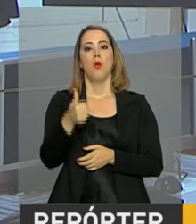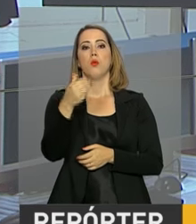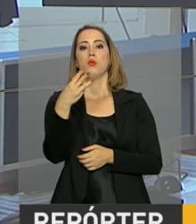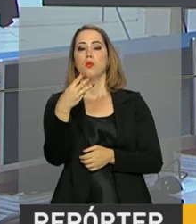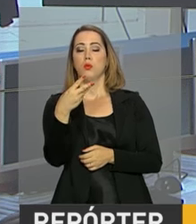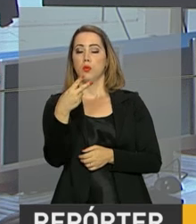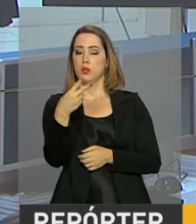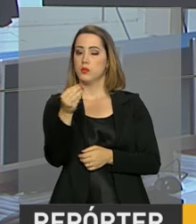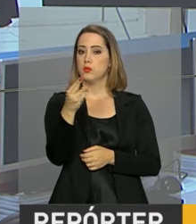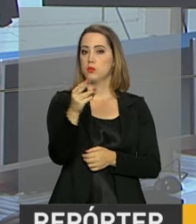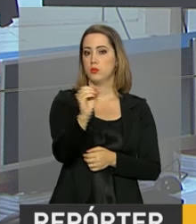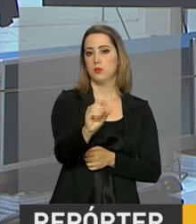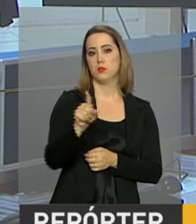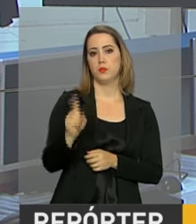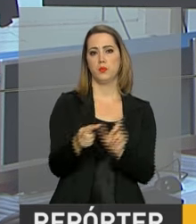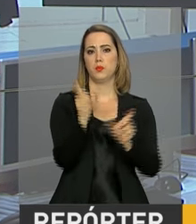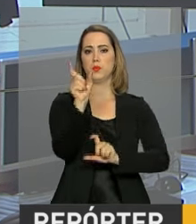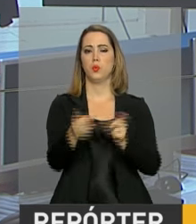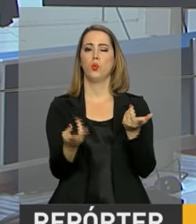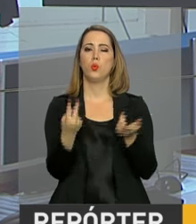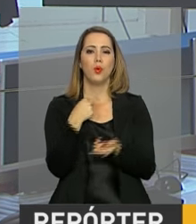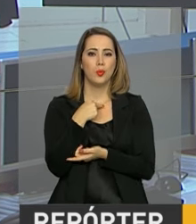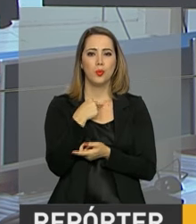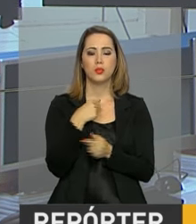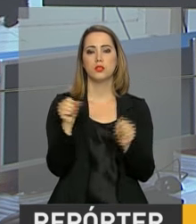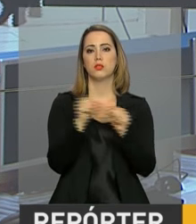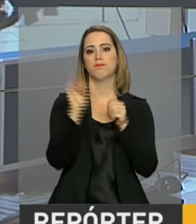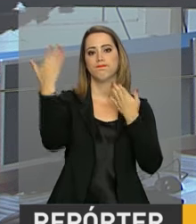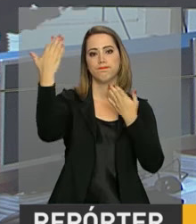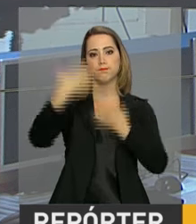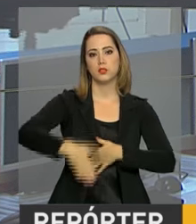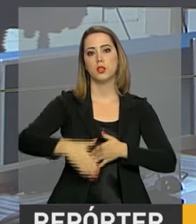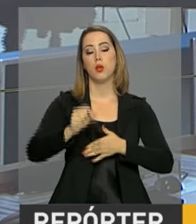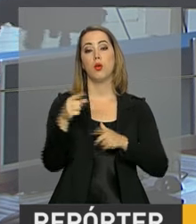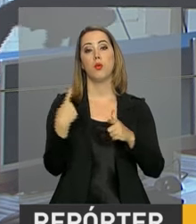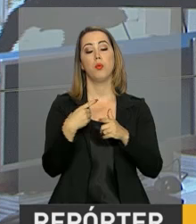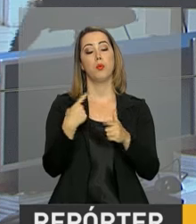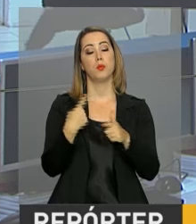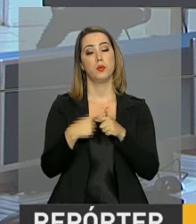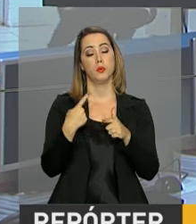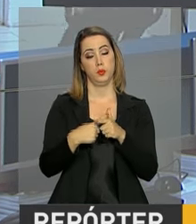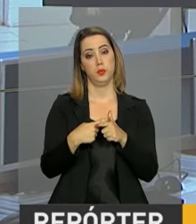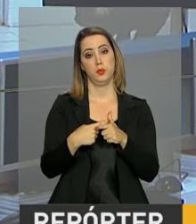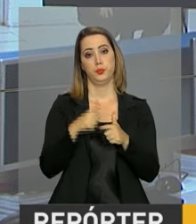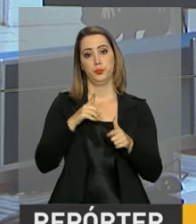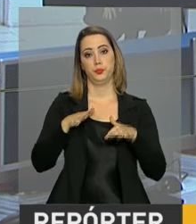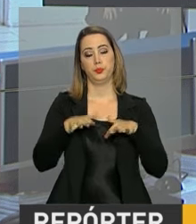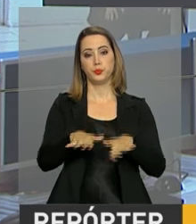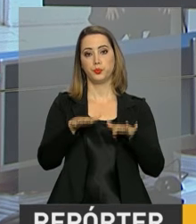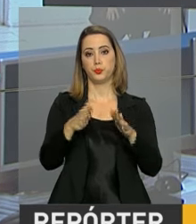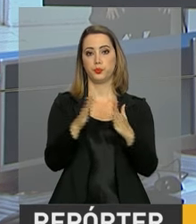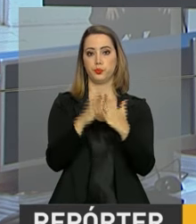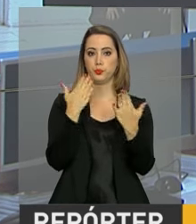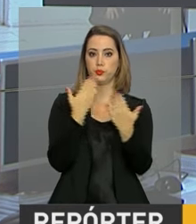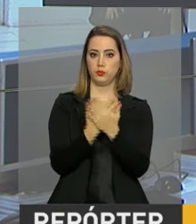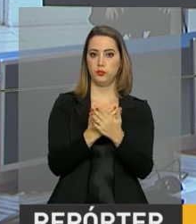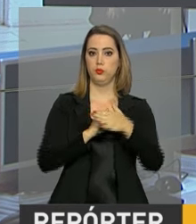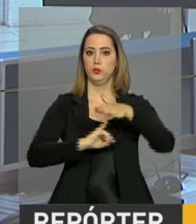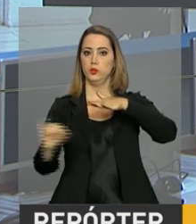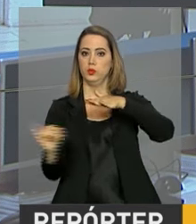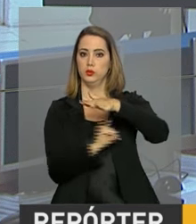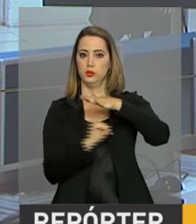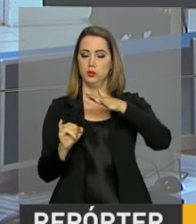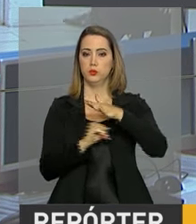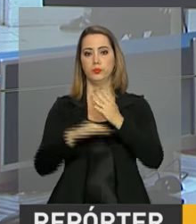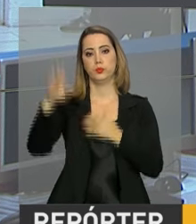Quase 230.000 candidatos não puderam fazer o exame no início de novembro por conta das ocupações de escolas e instituições de ensino